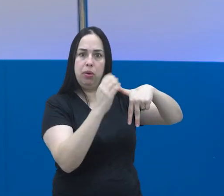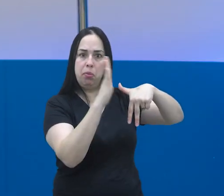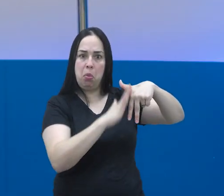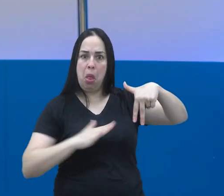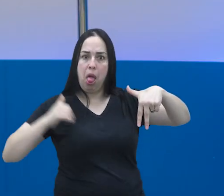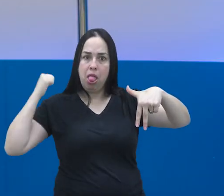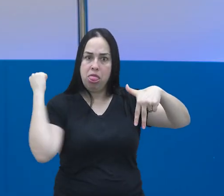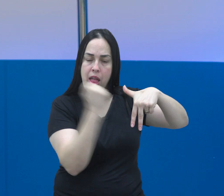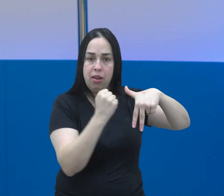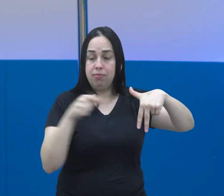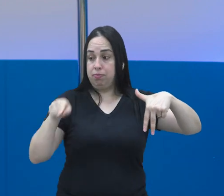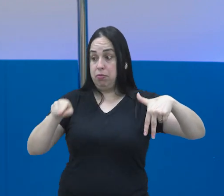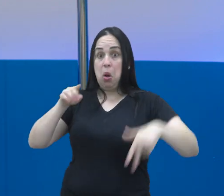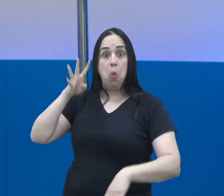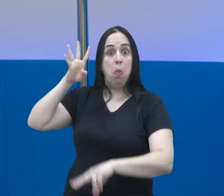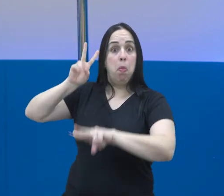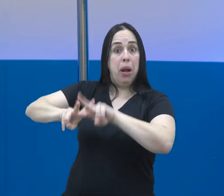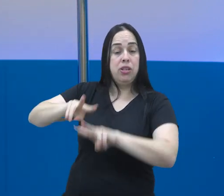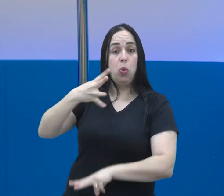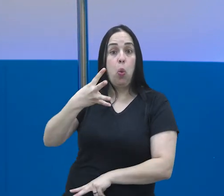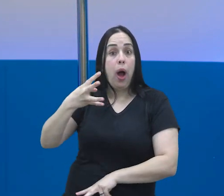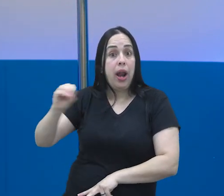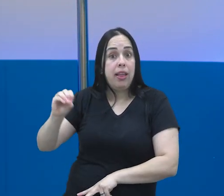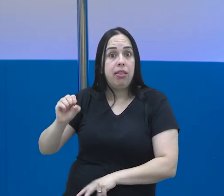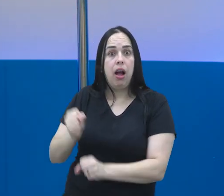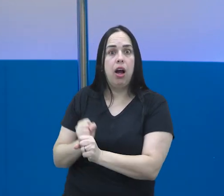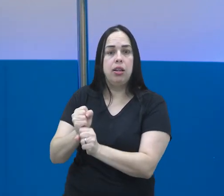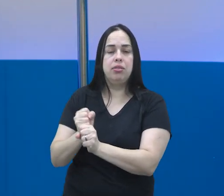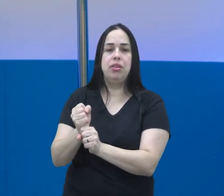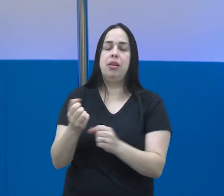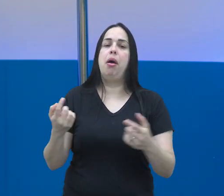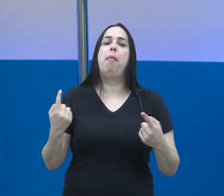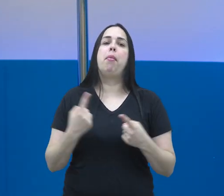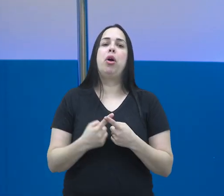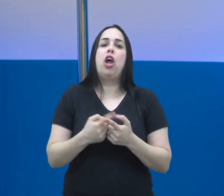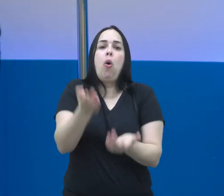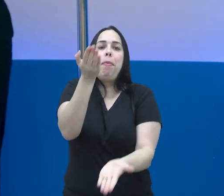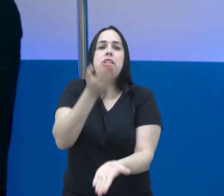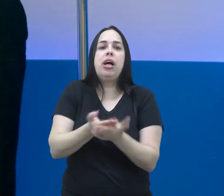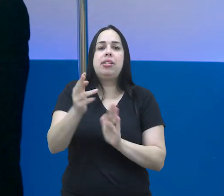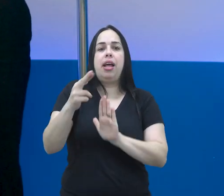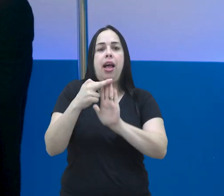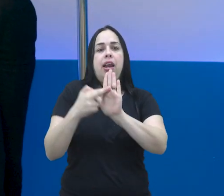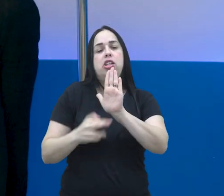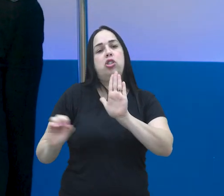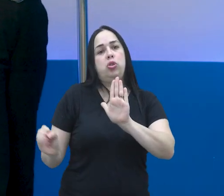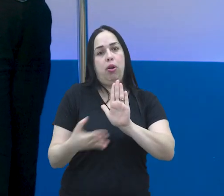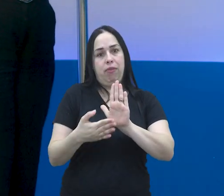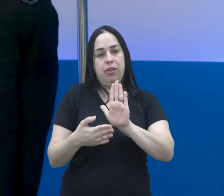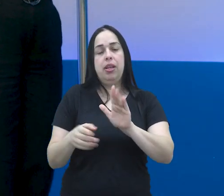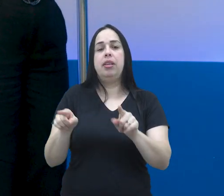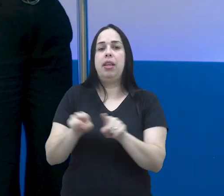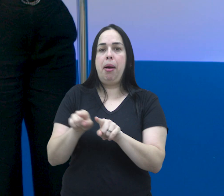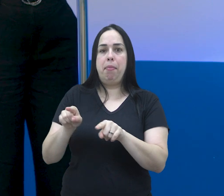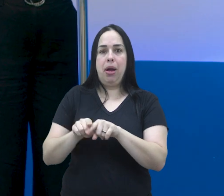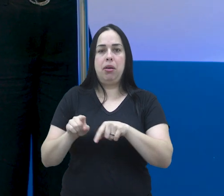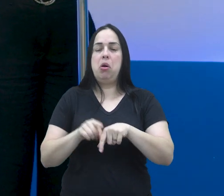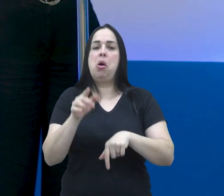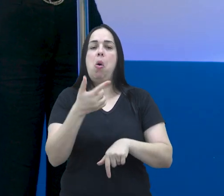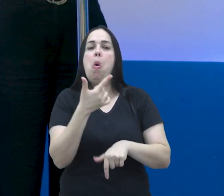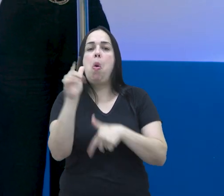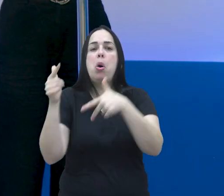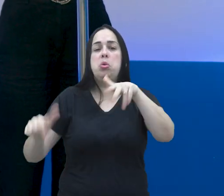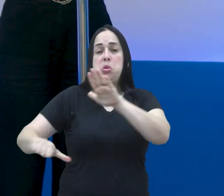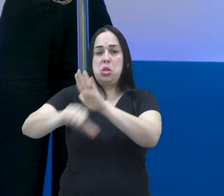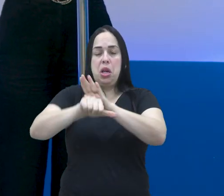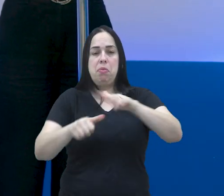de 40 anos de reclusão. É que entrou em vigor o pacote antifeminicídio, que também aumenta as